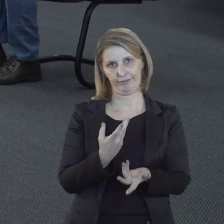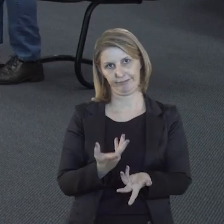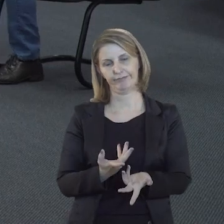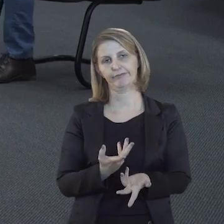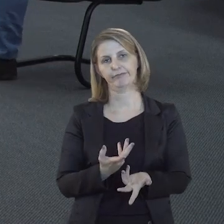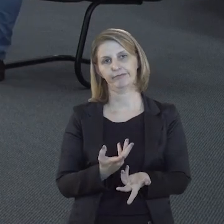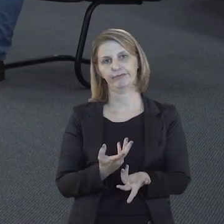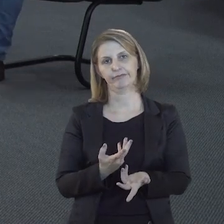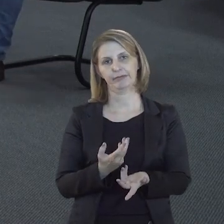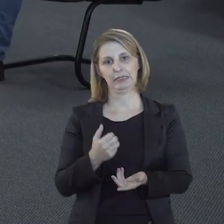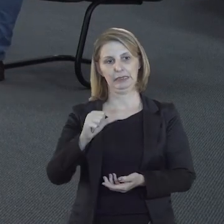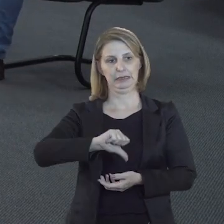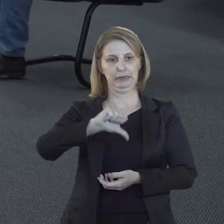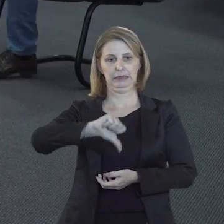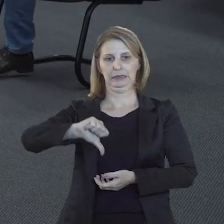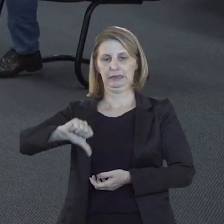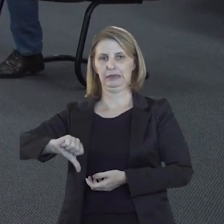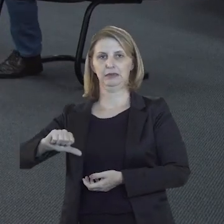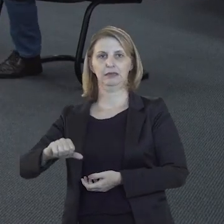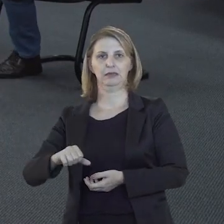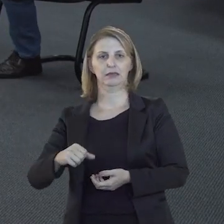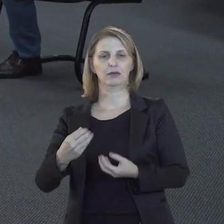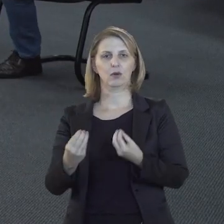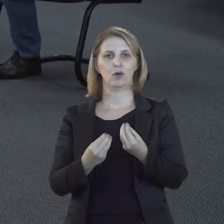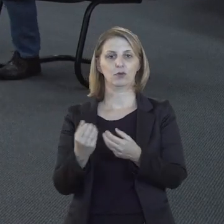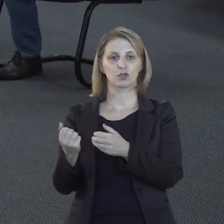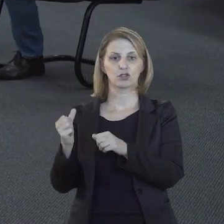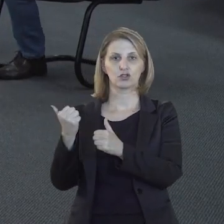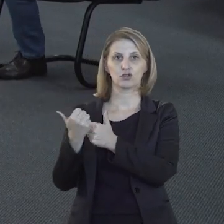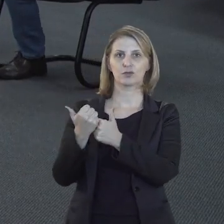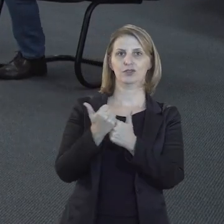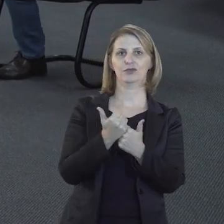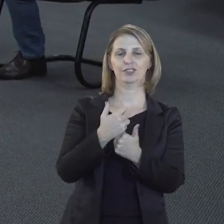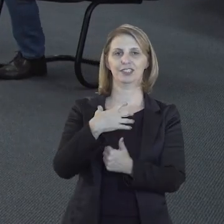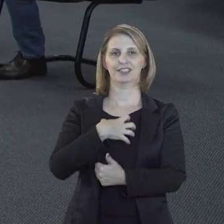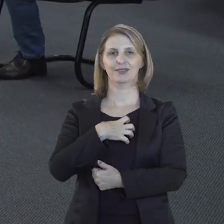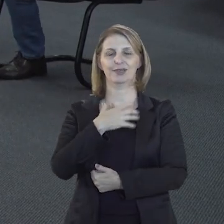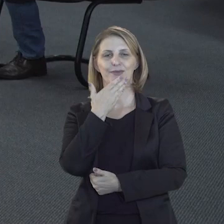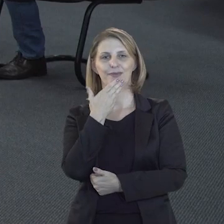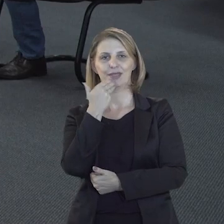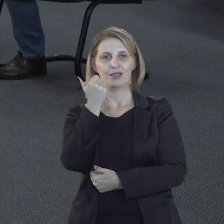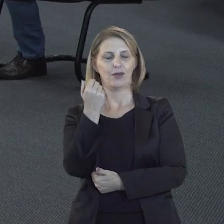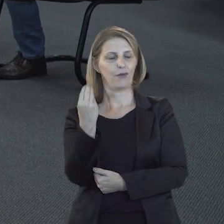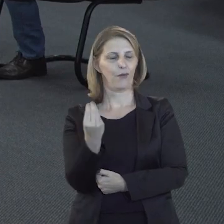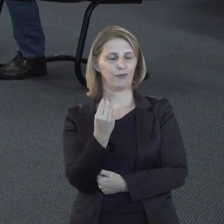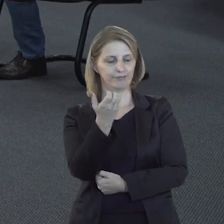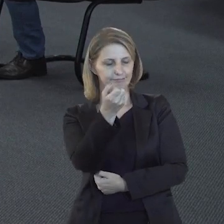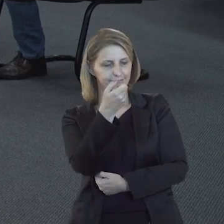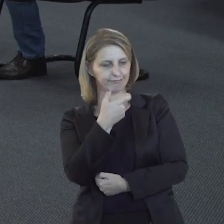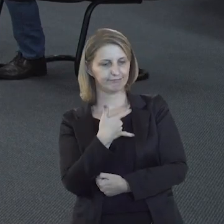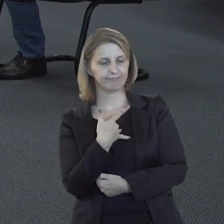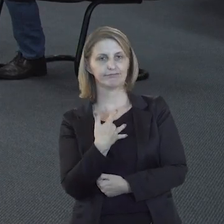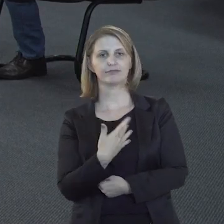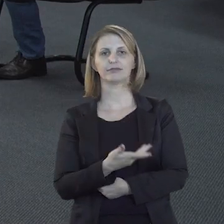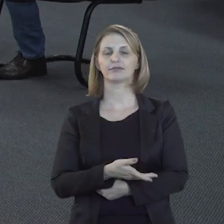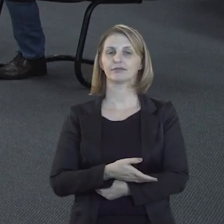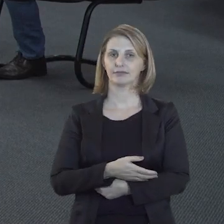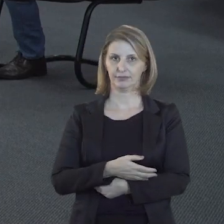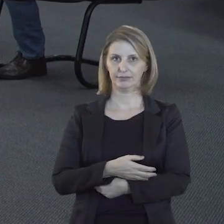de negativismo no nosso dia a dia, né? E trazer pensamentos e sentimentos mais saudáveis?